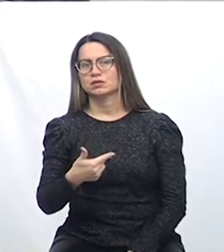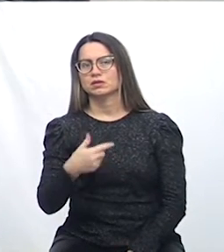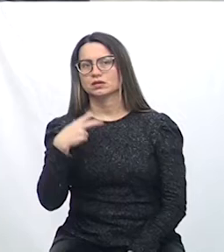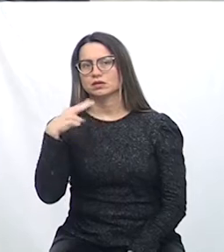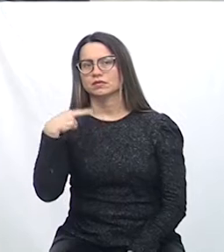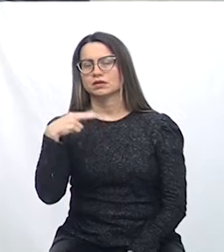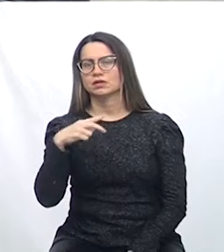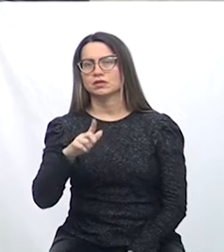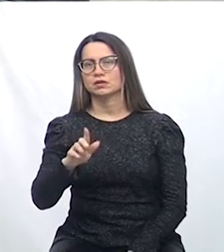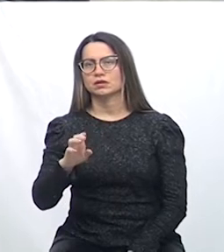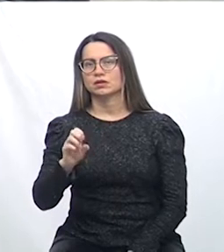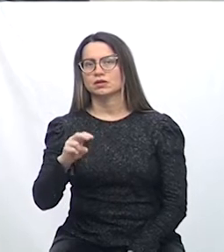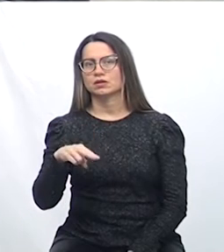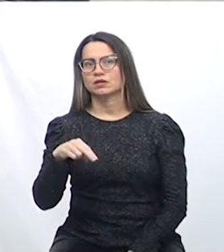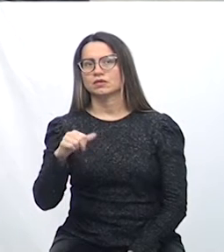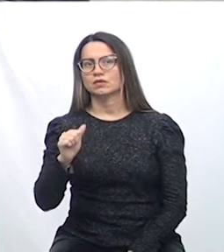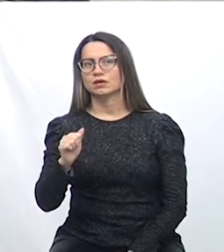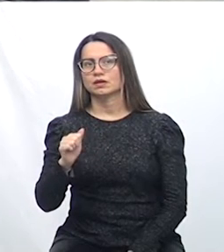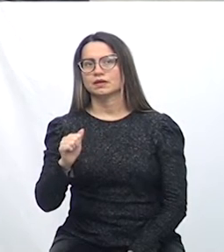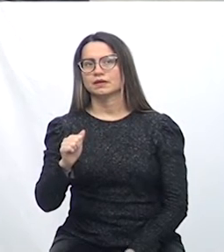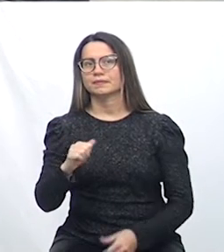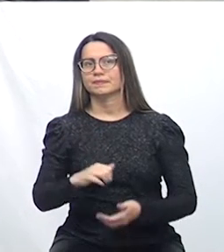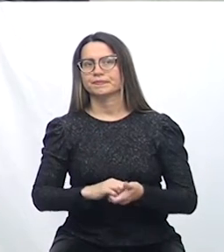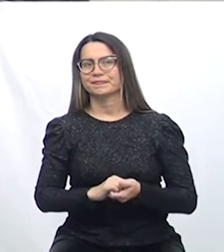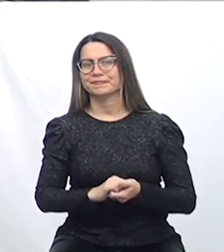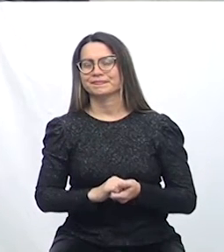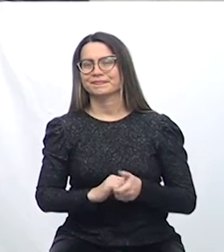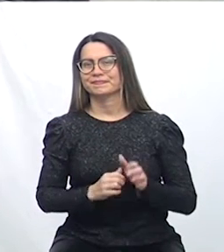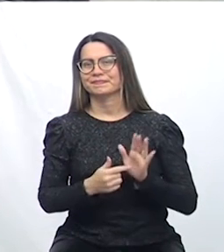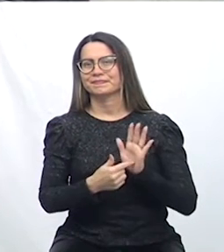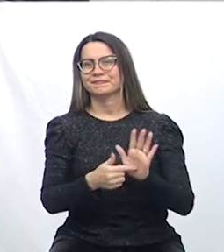vereadora Giovana Zanetti. Indicação número